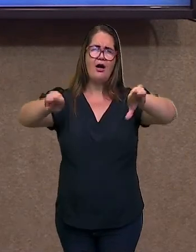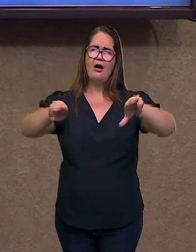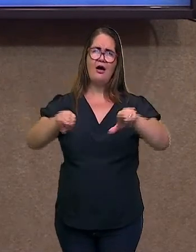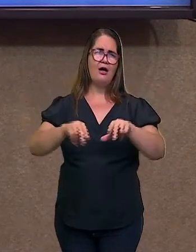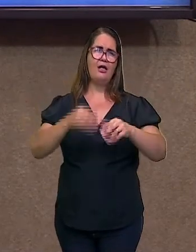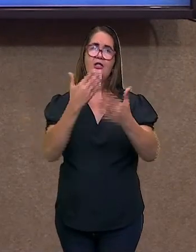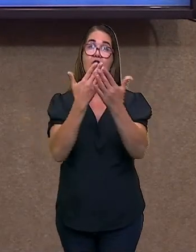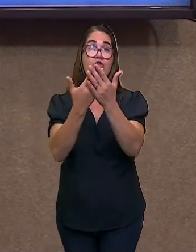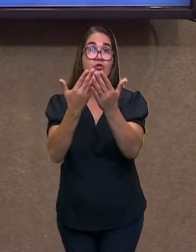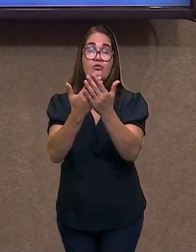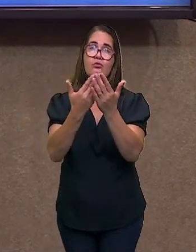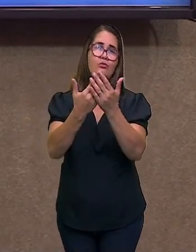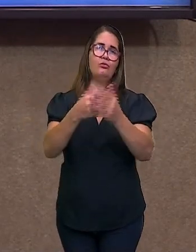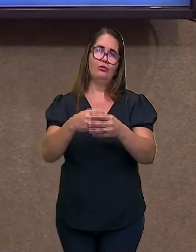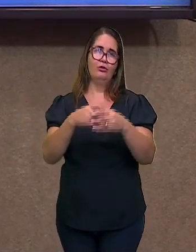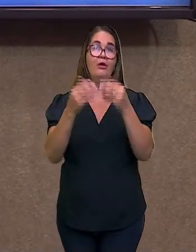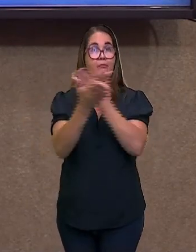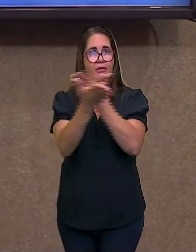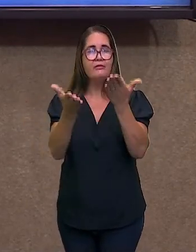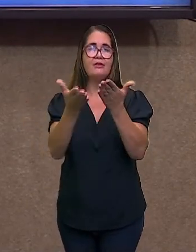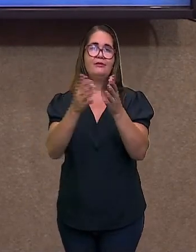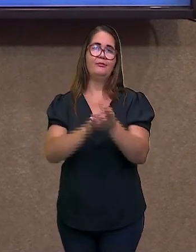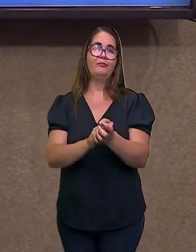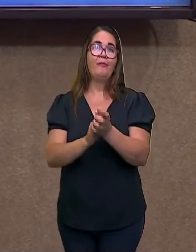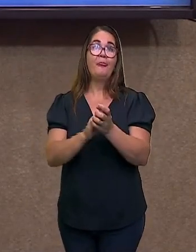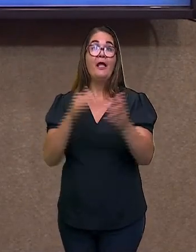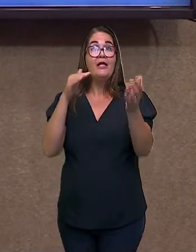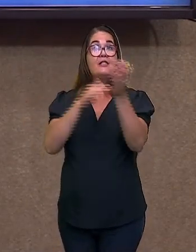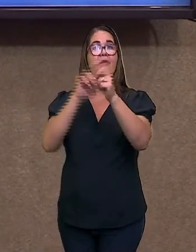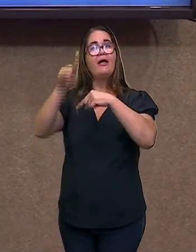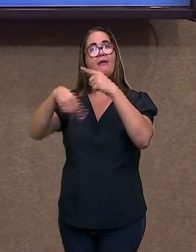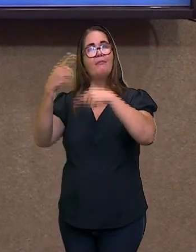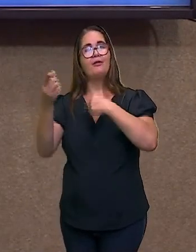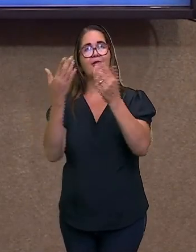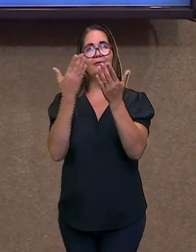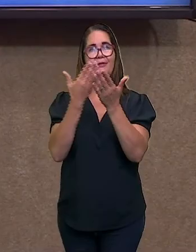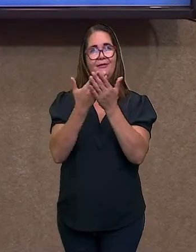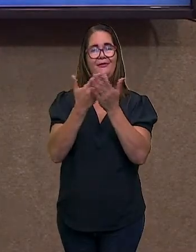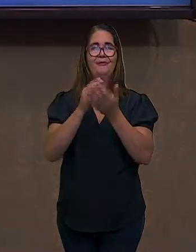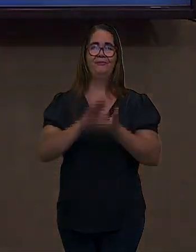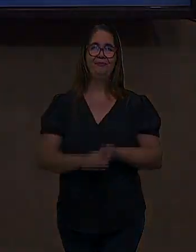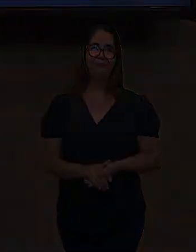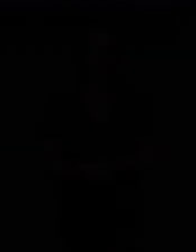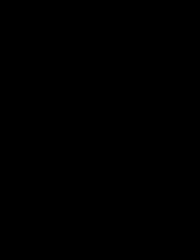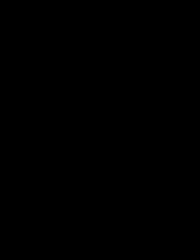até aprender o conteúdo. E eu espero vocês na próxima aula.